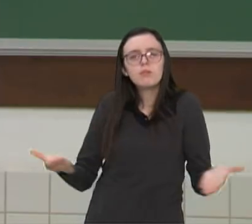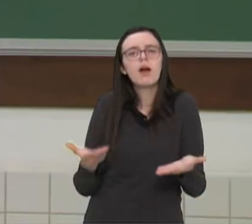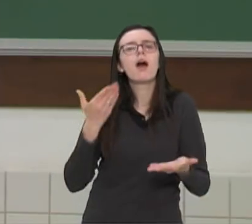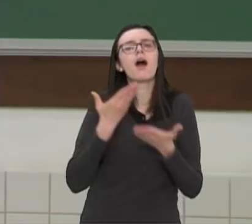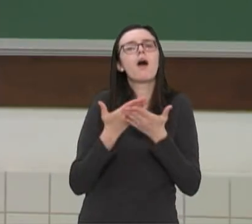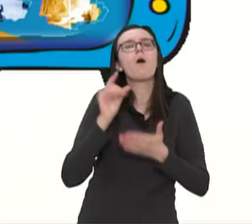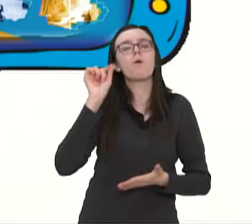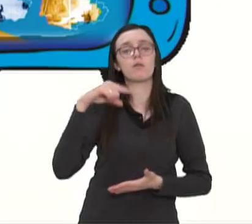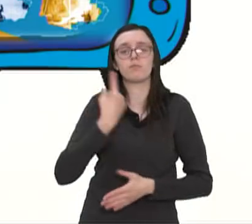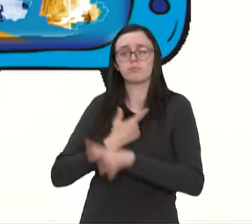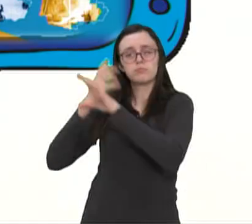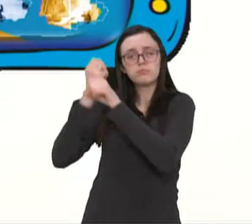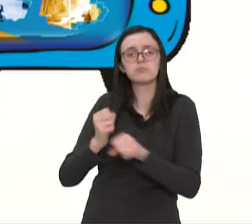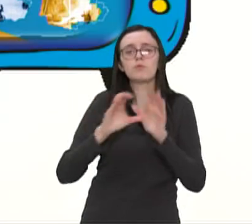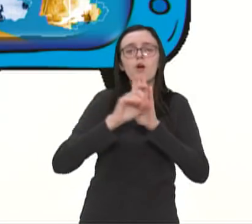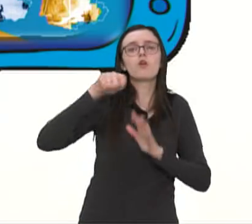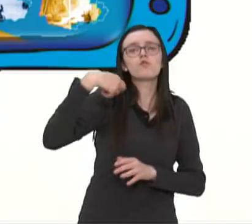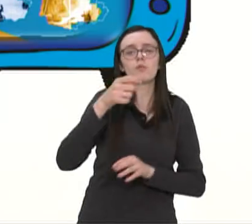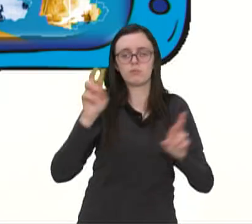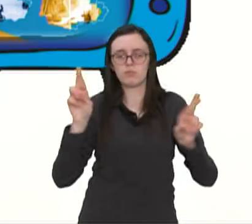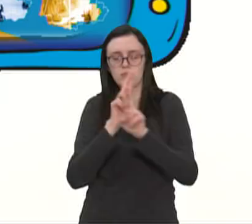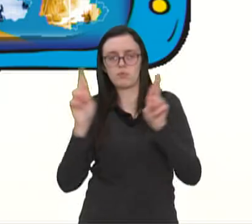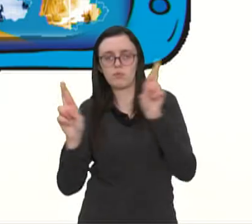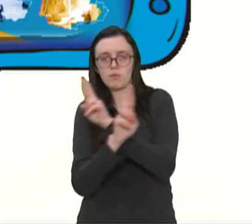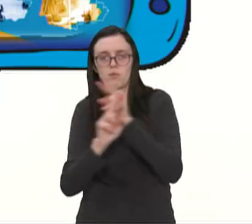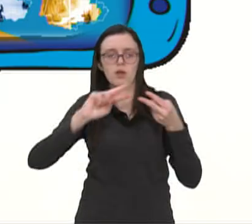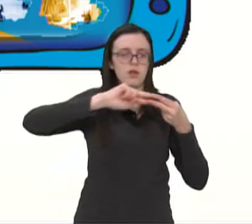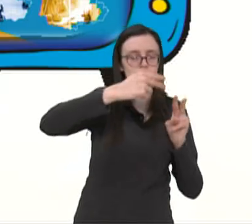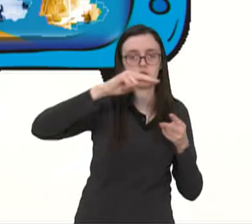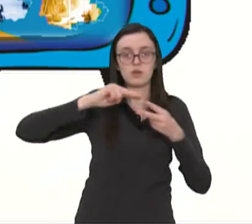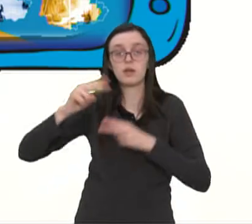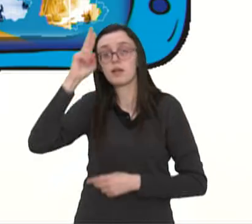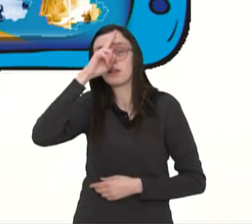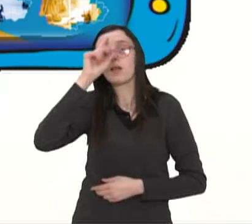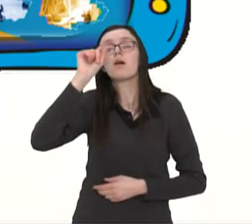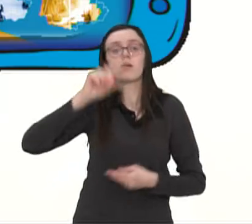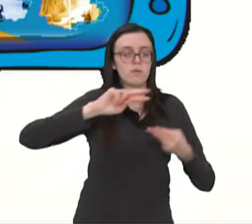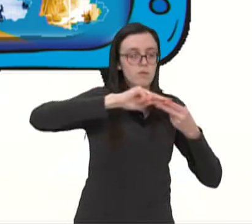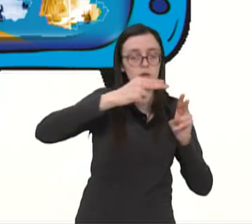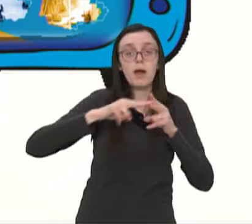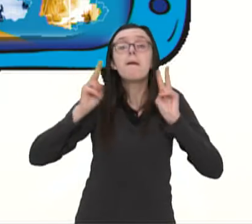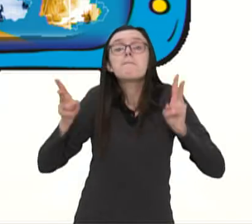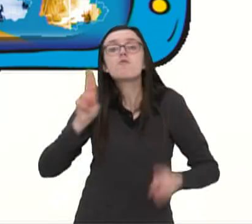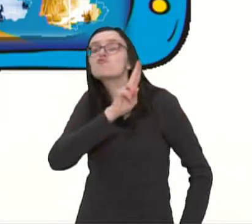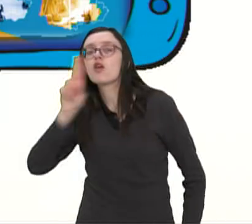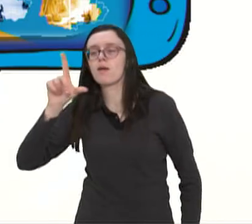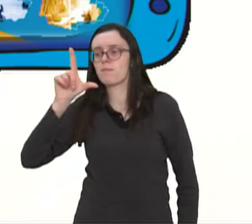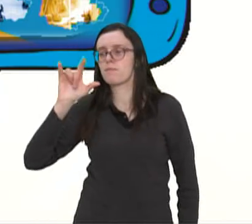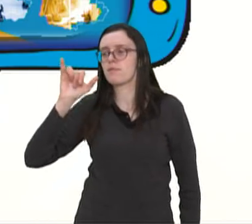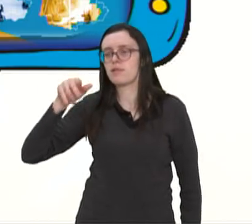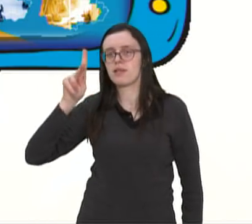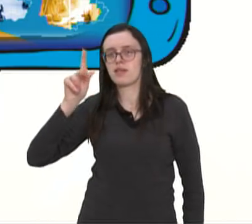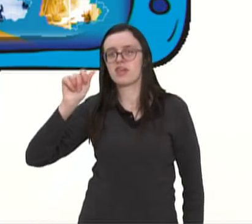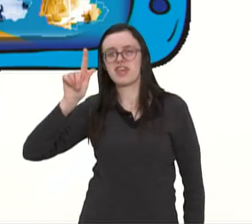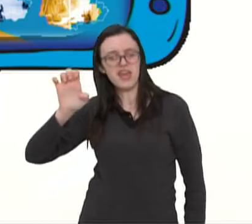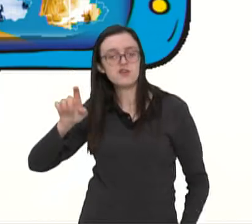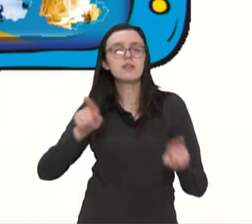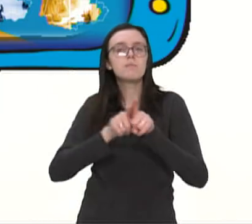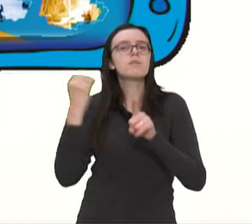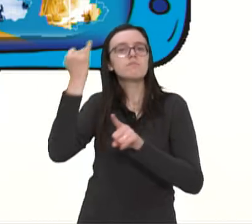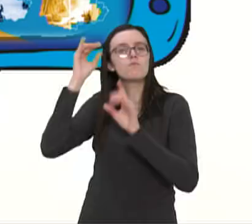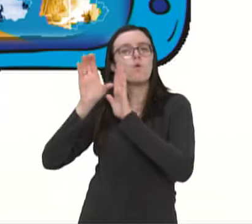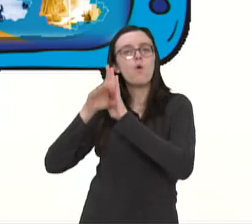aqui, retomamos os conceitos de ligação gênica, tem que lembrar que ligação gênica e linkage são a mesma coisa. A gente retomou os conceitos